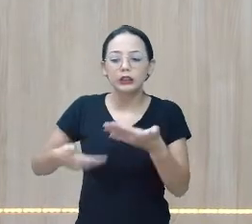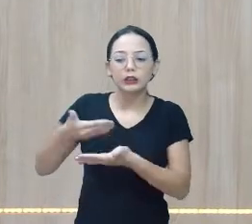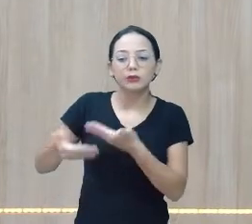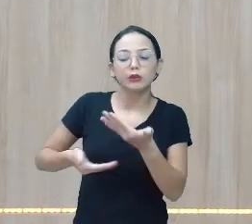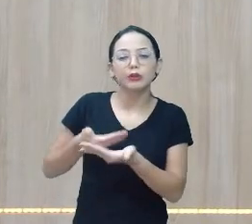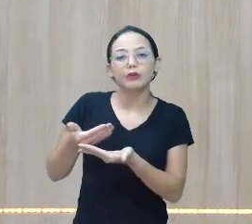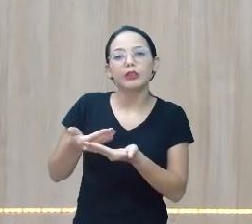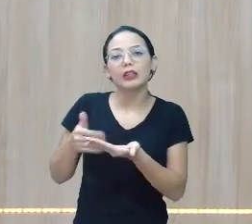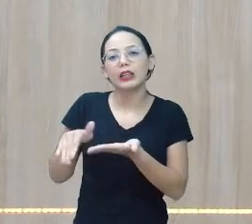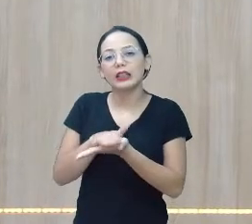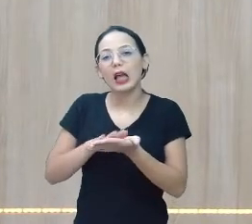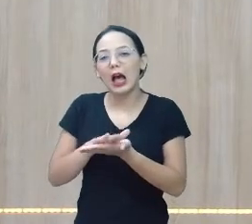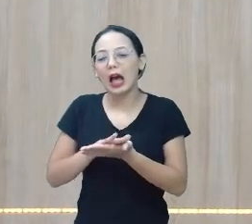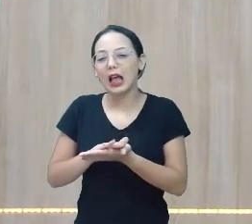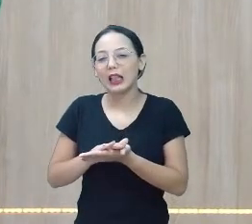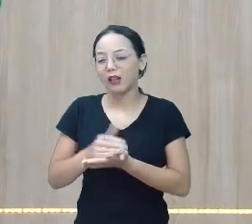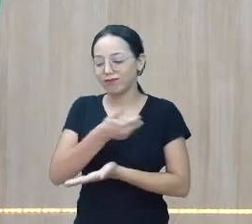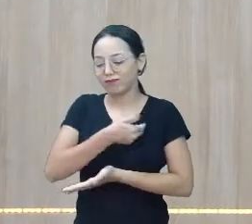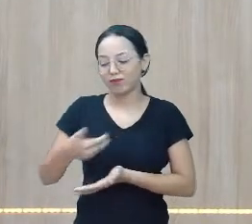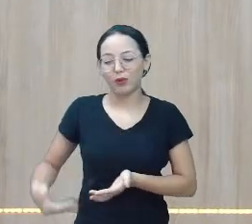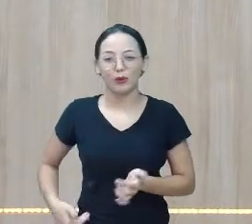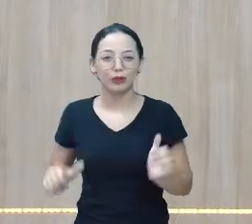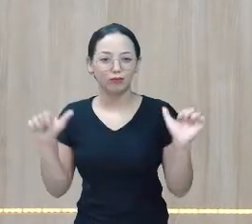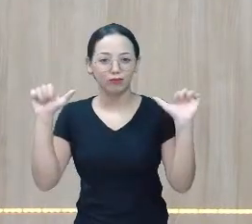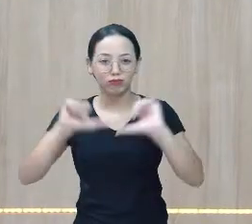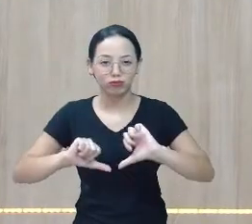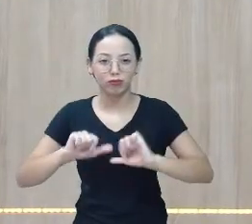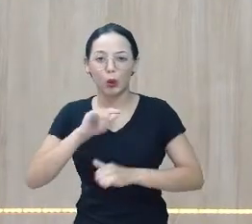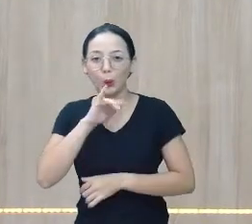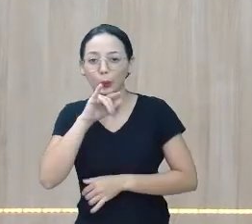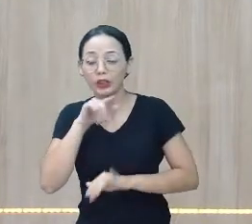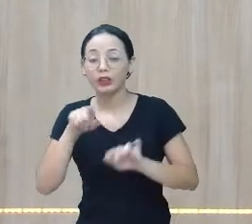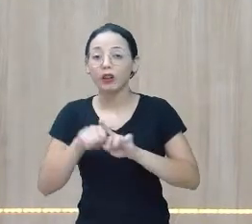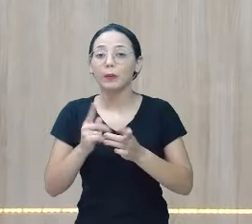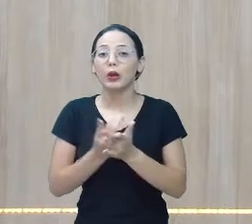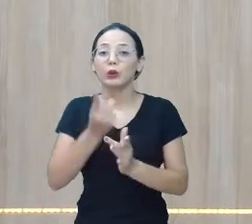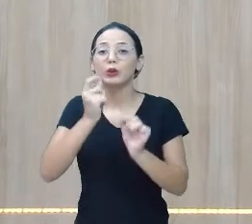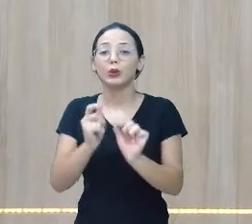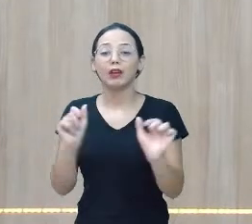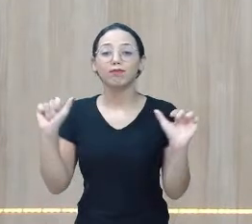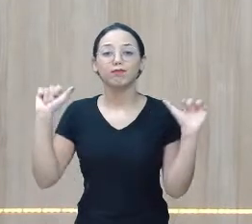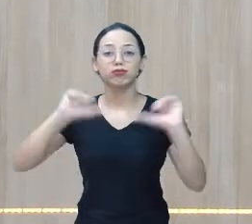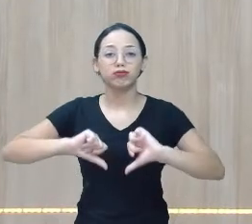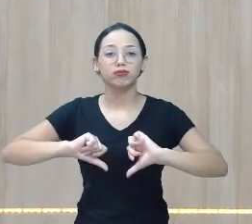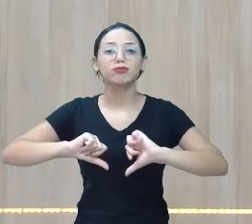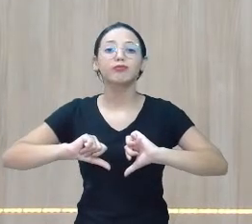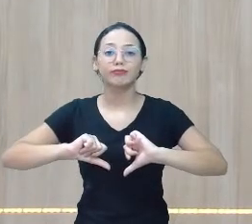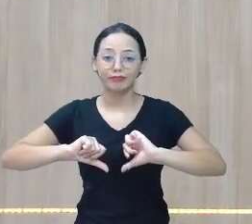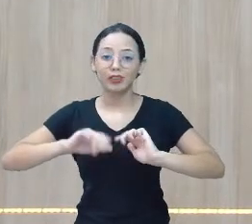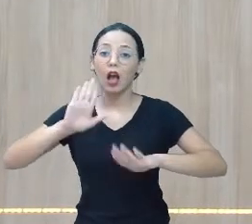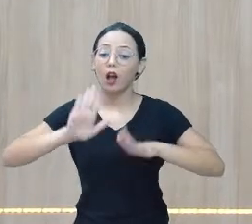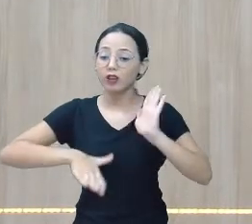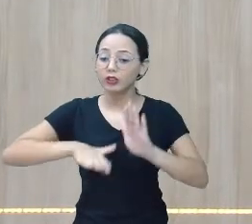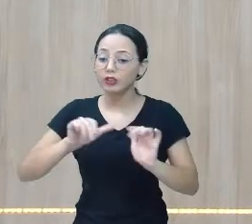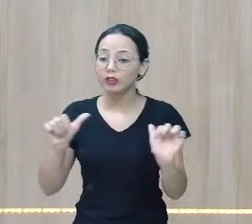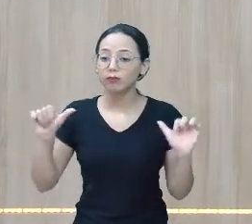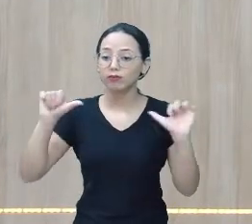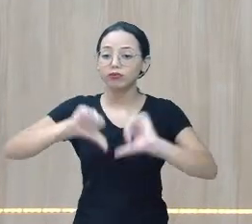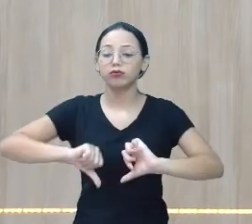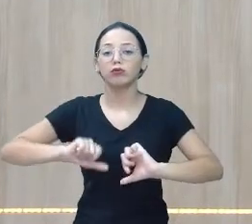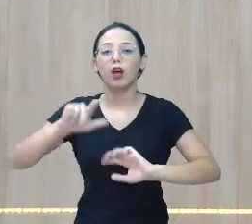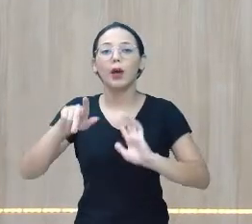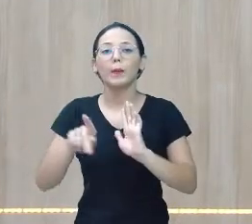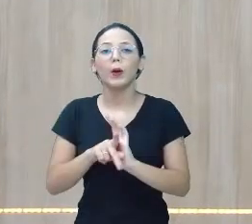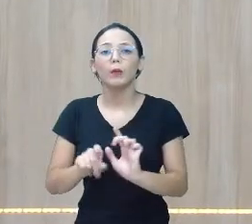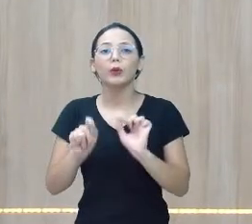desenvolvia um bom governo e isso acarretava em crises. Às vezes, essas crises se revertiam, né,